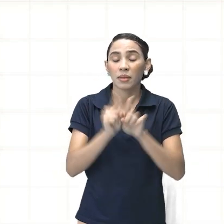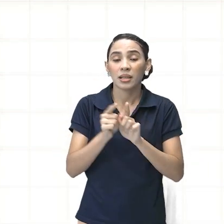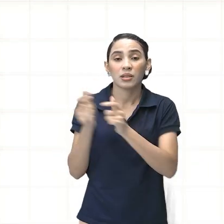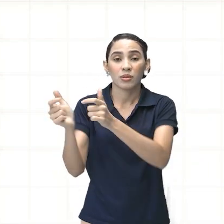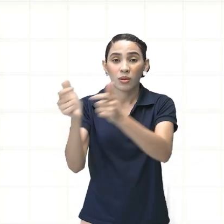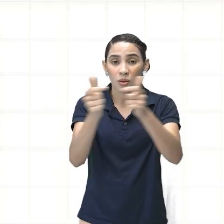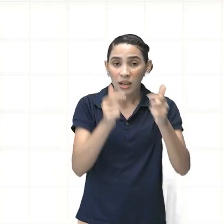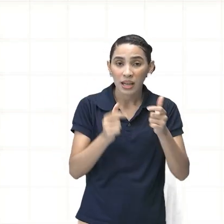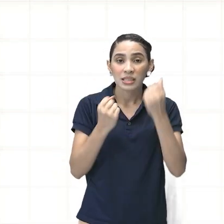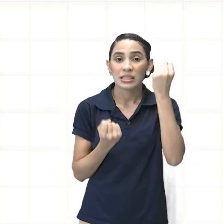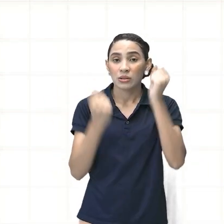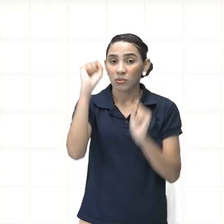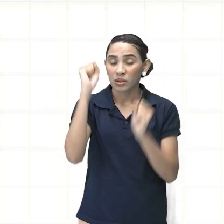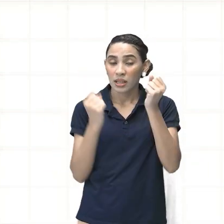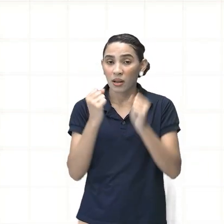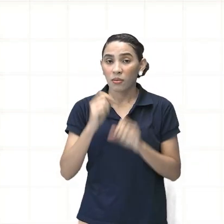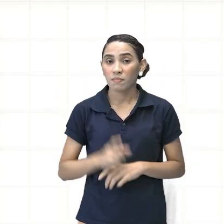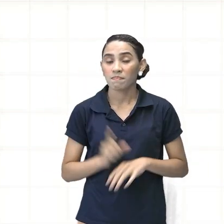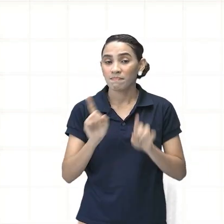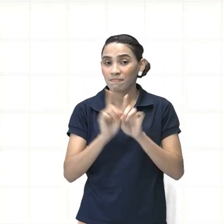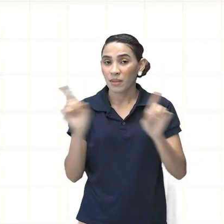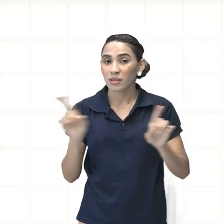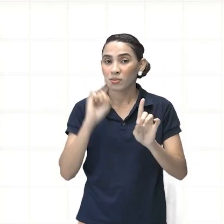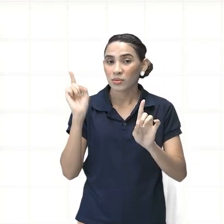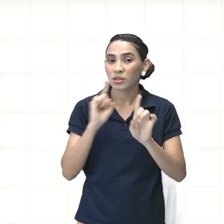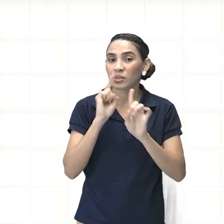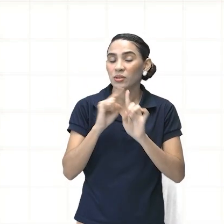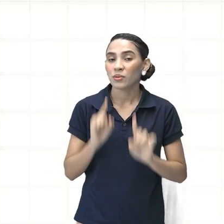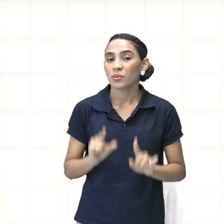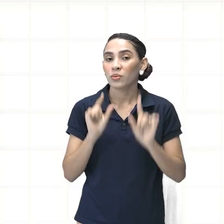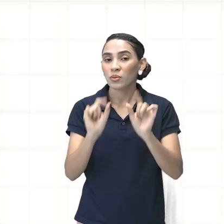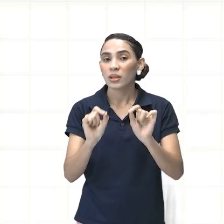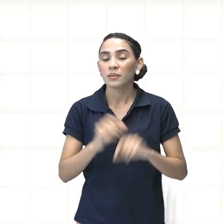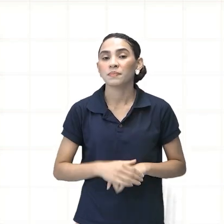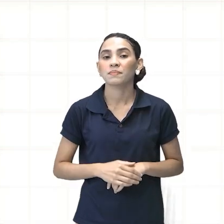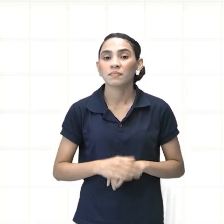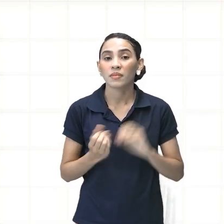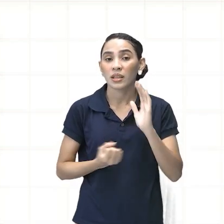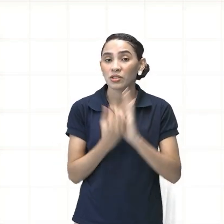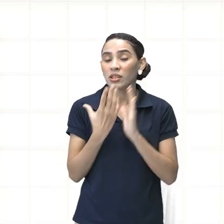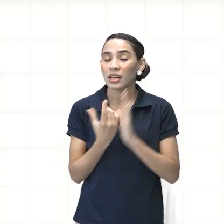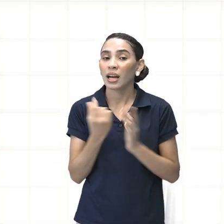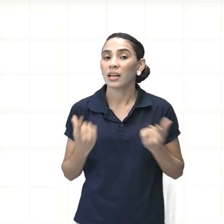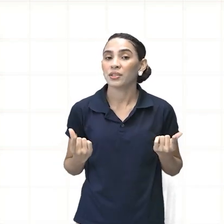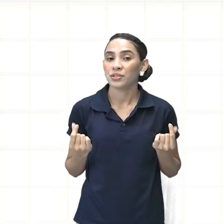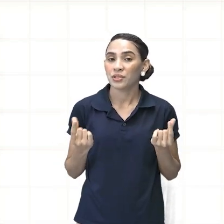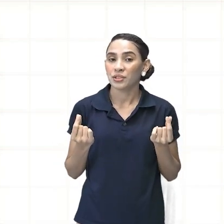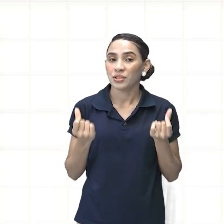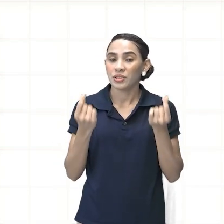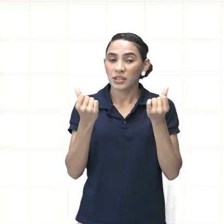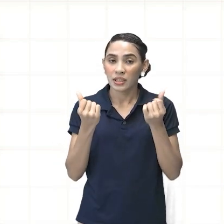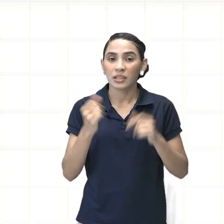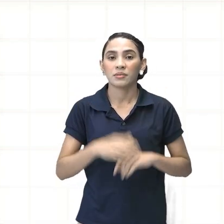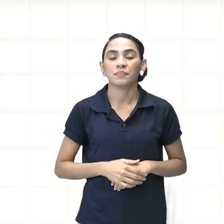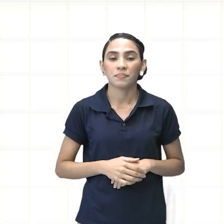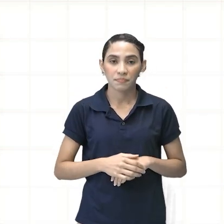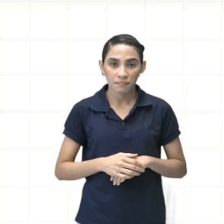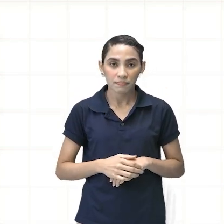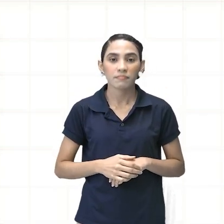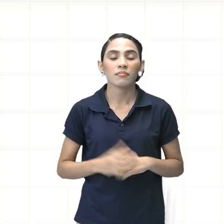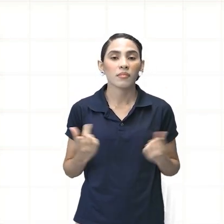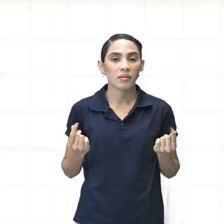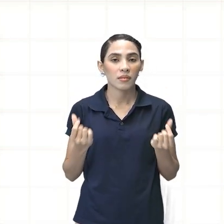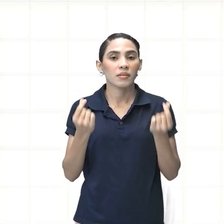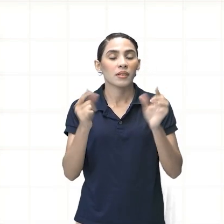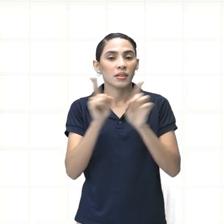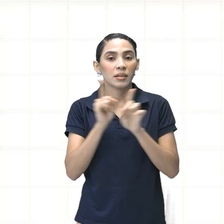o propósito de quê? De gerar renda, de gerar emprego, né? De gerar também dinheiro por meio